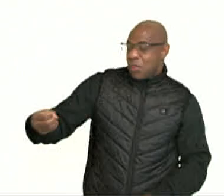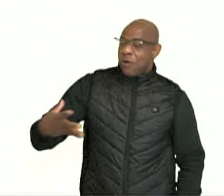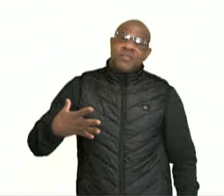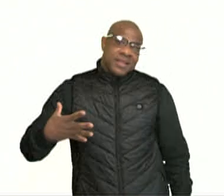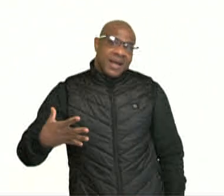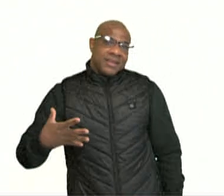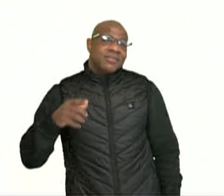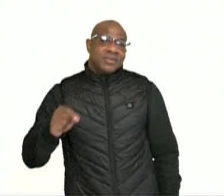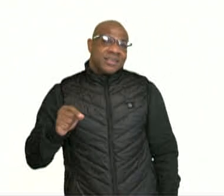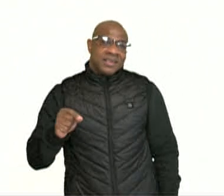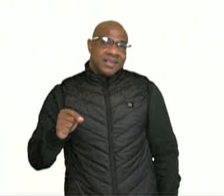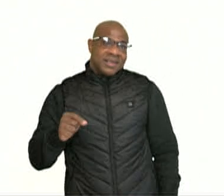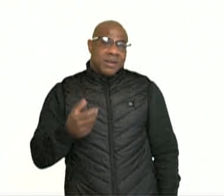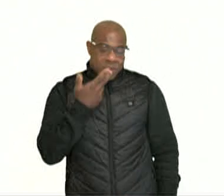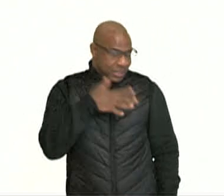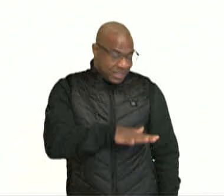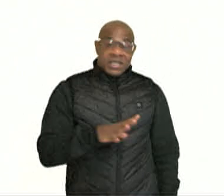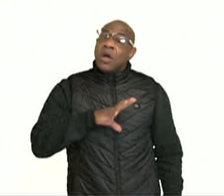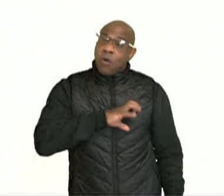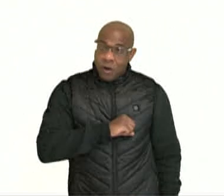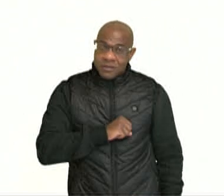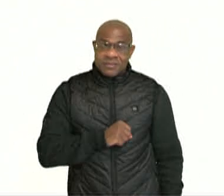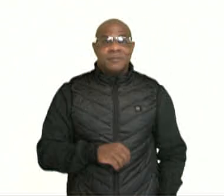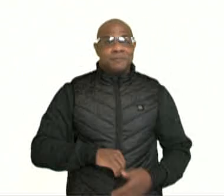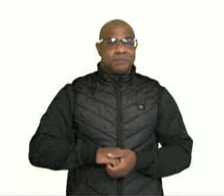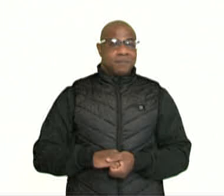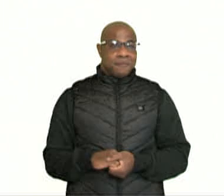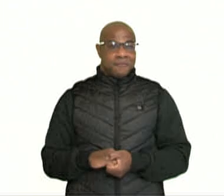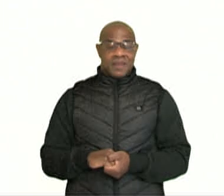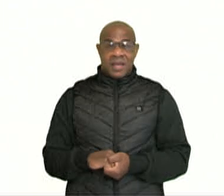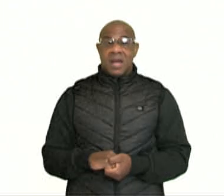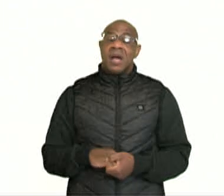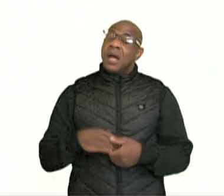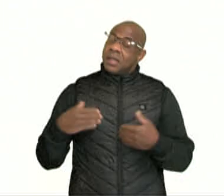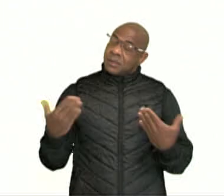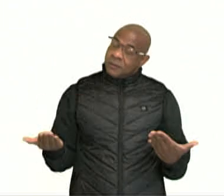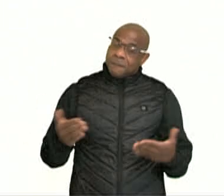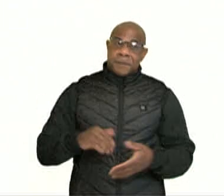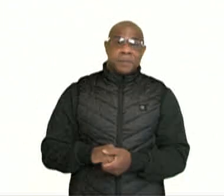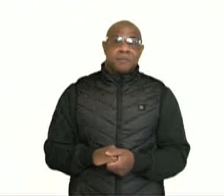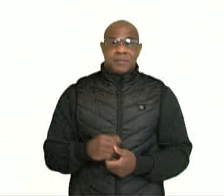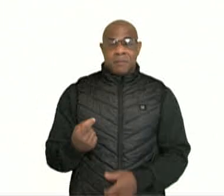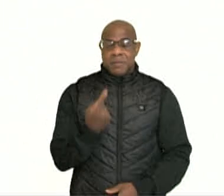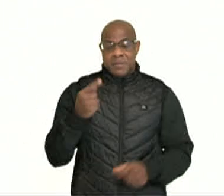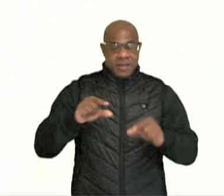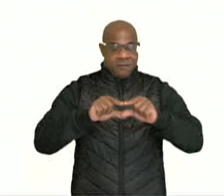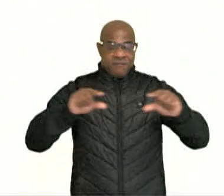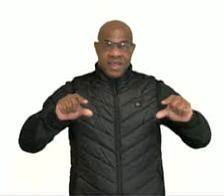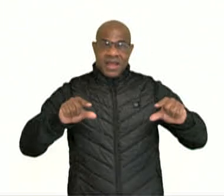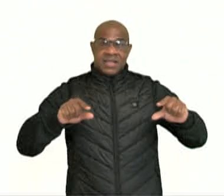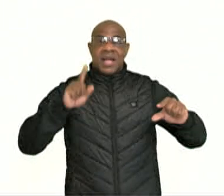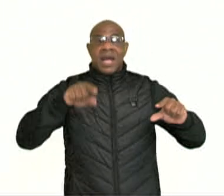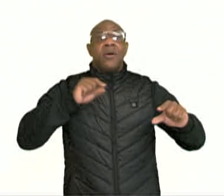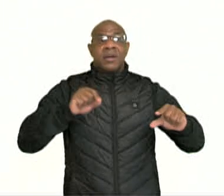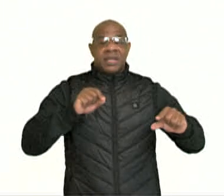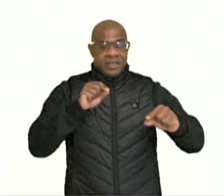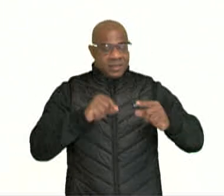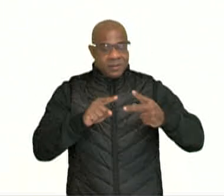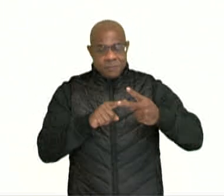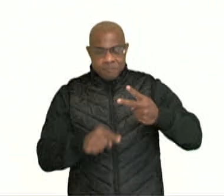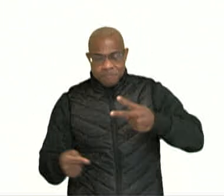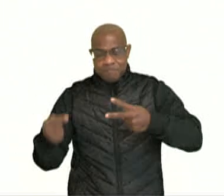novidades atrativas para essas crianças. Nesse caso, a primeira oração é consequência da segunda.